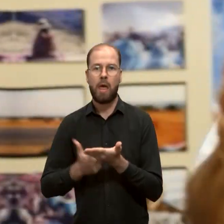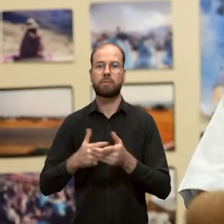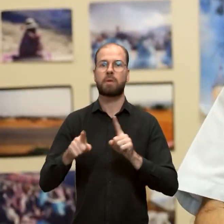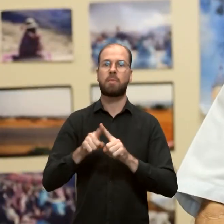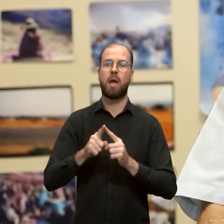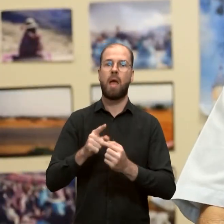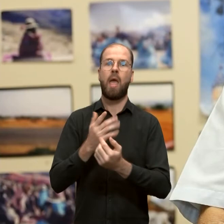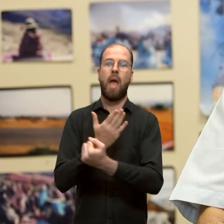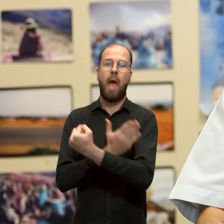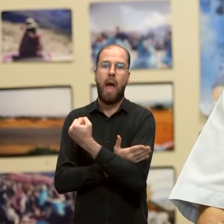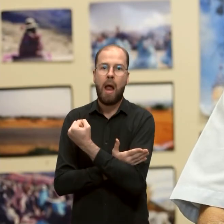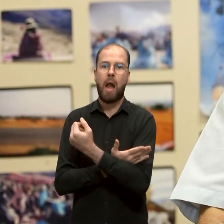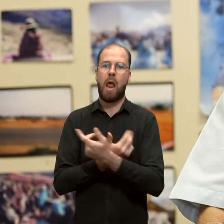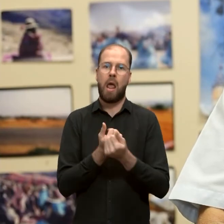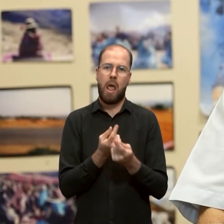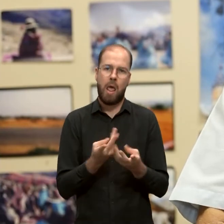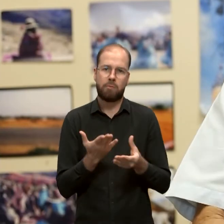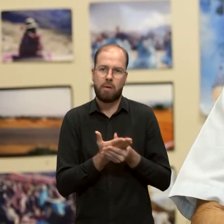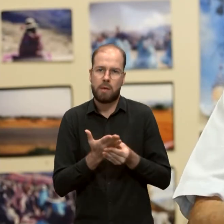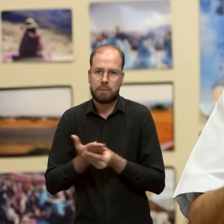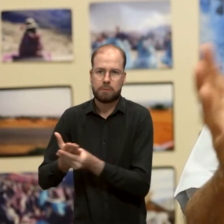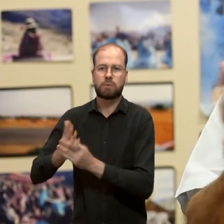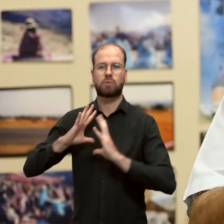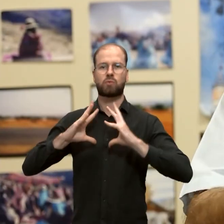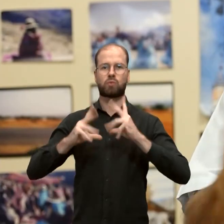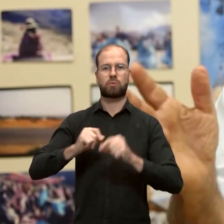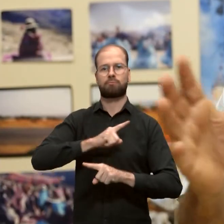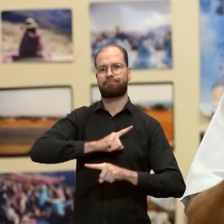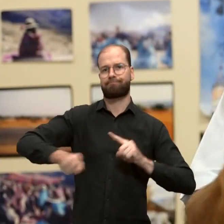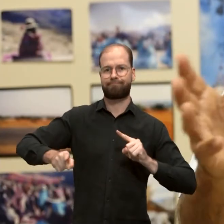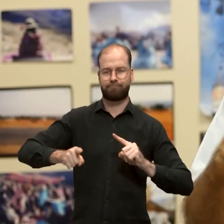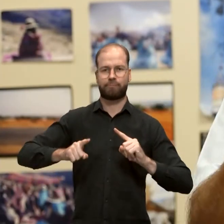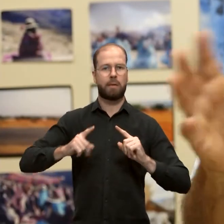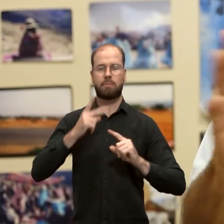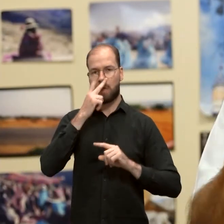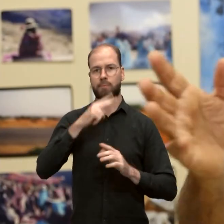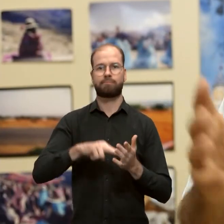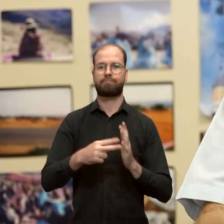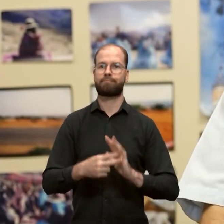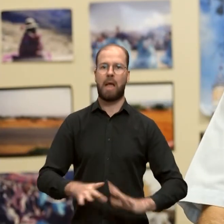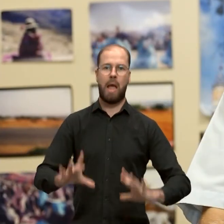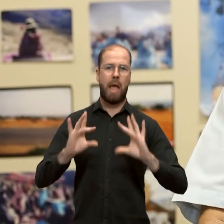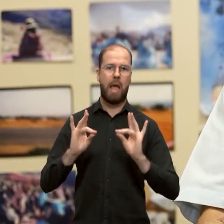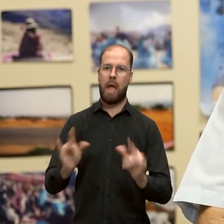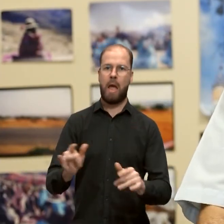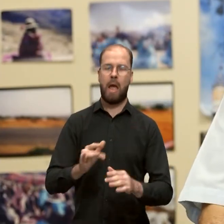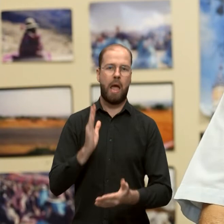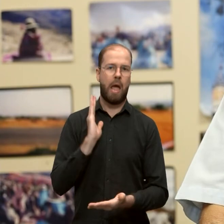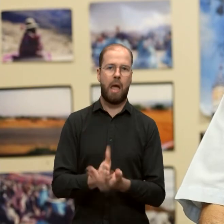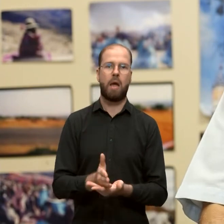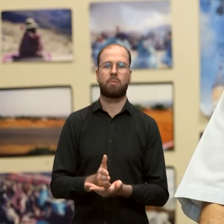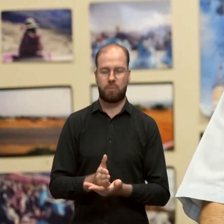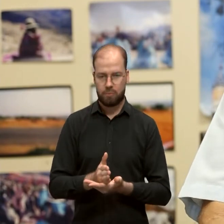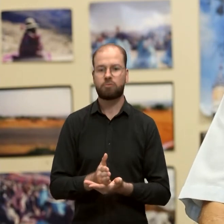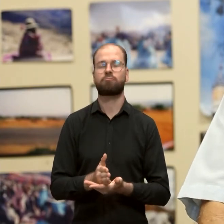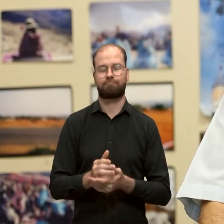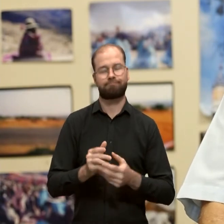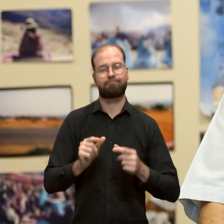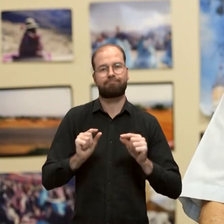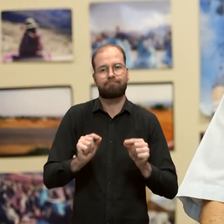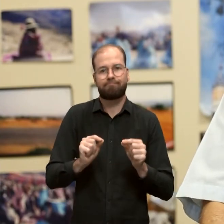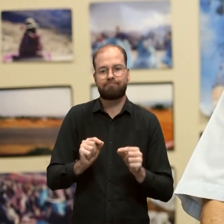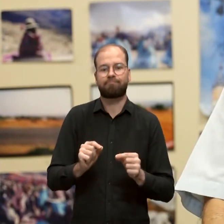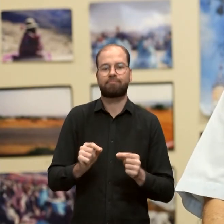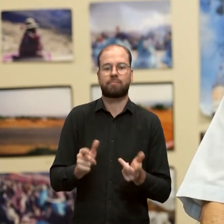proibiram de funcionar o Centro de Estudos Sociais e Políticas. A gente acabou, não funcionou mais. Repressão, quer